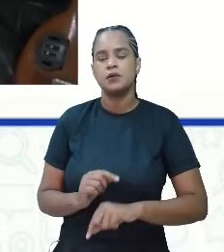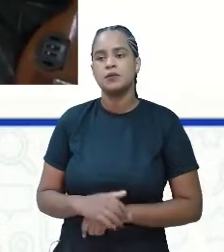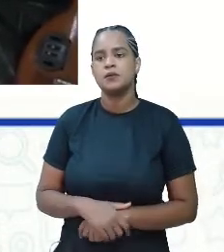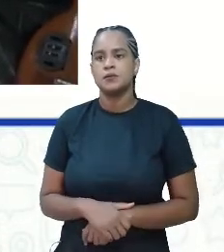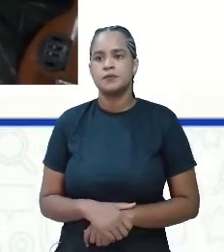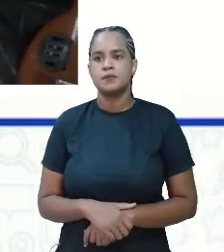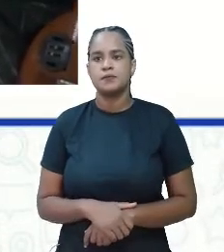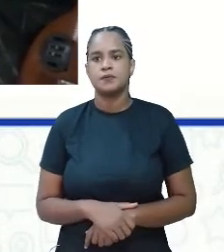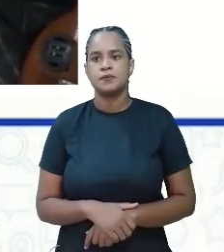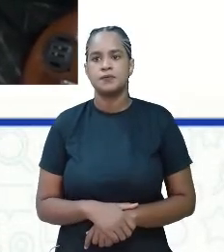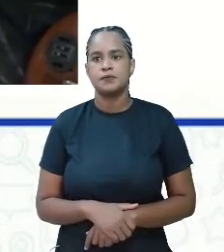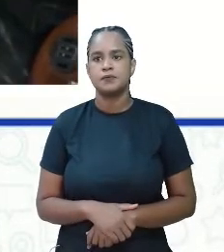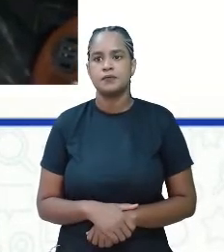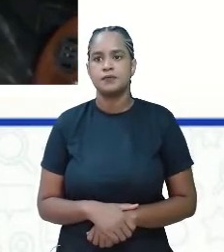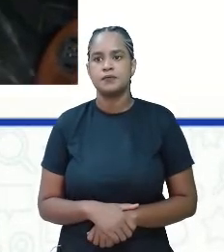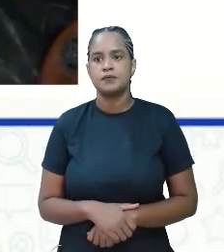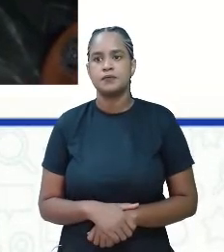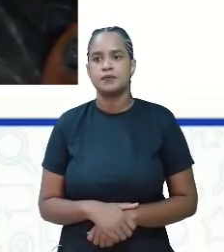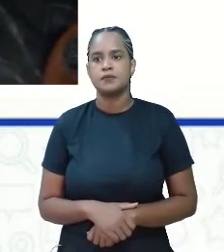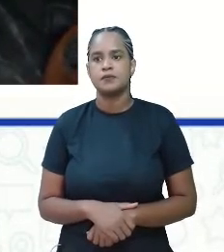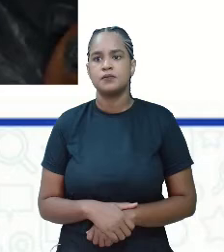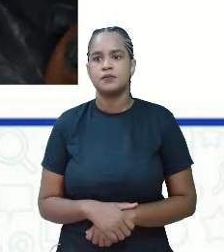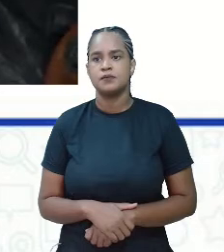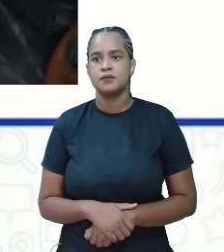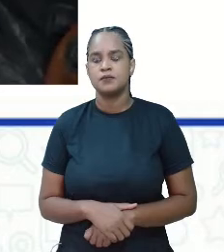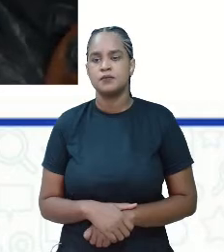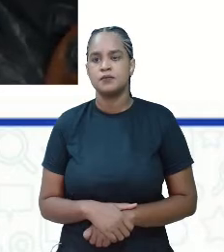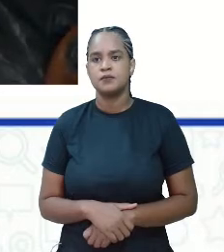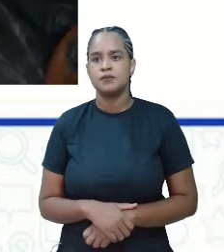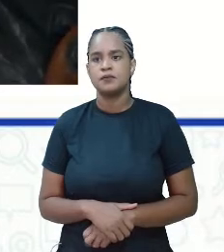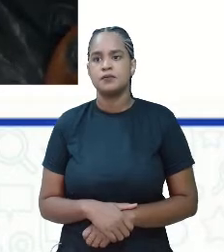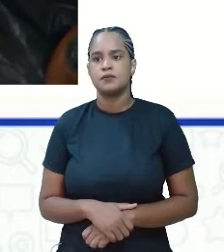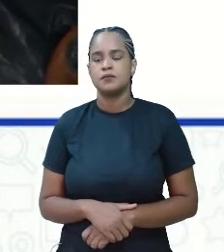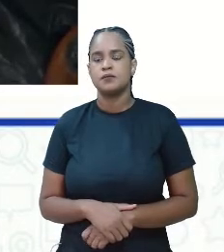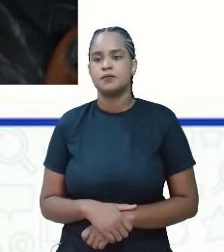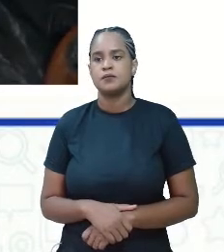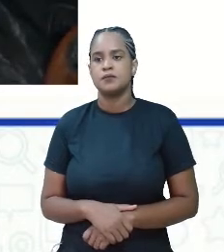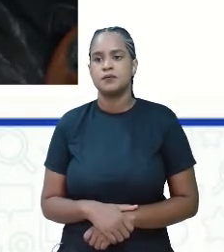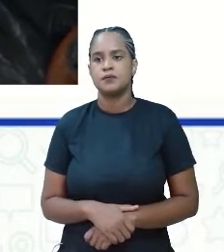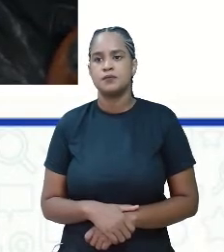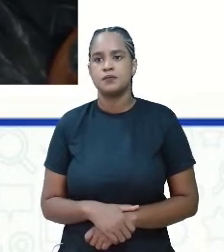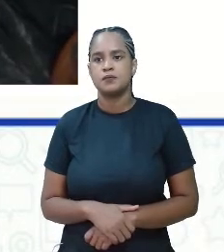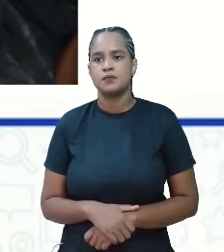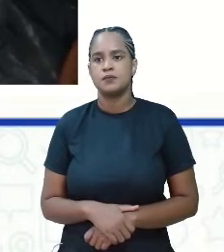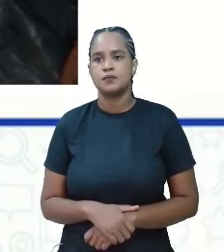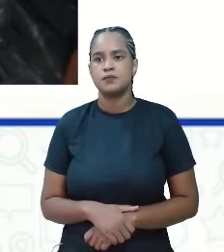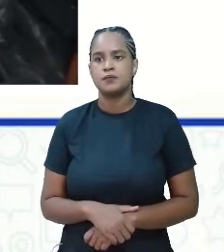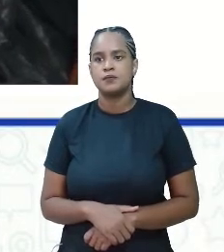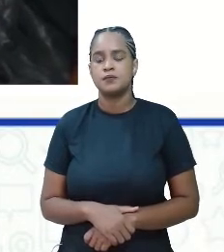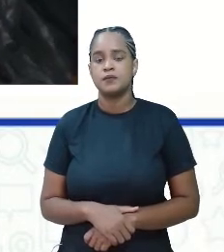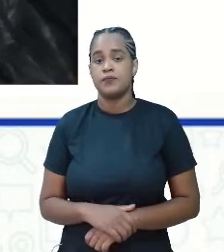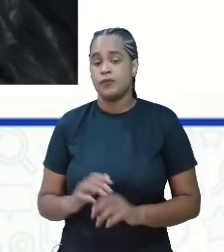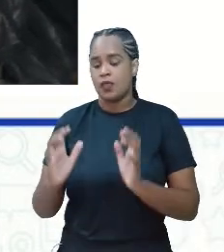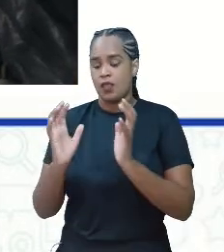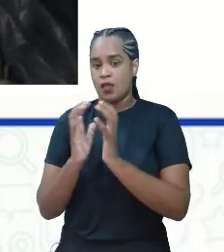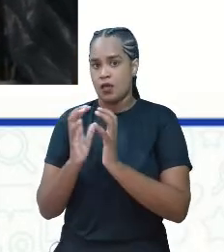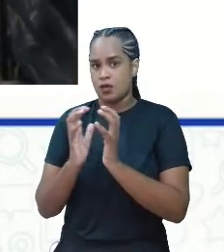né, que o local em que vivemos, nós somos de Recife.